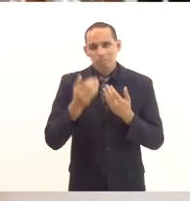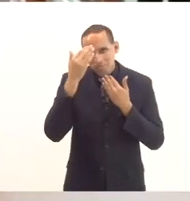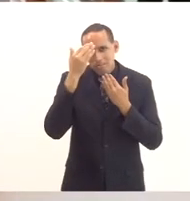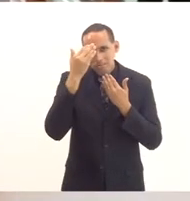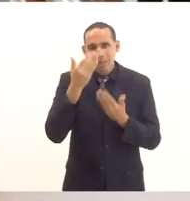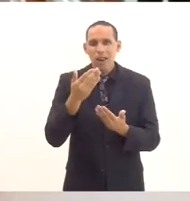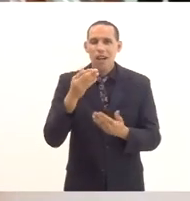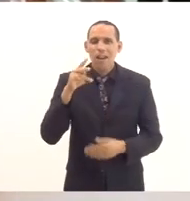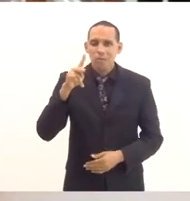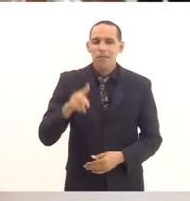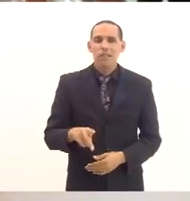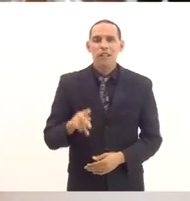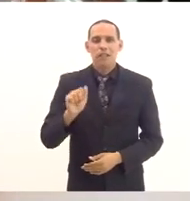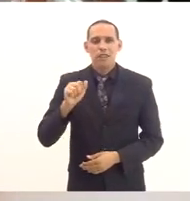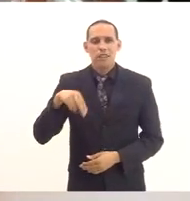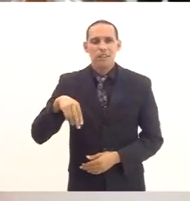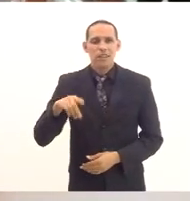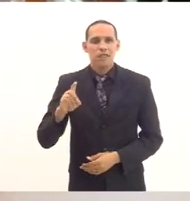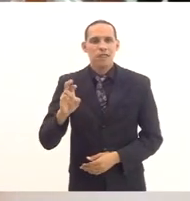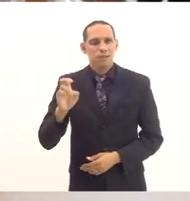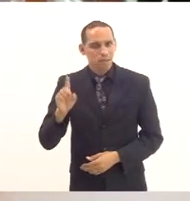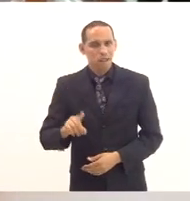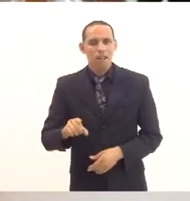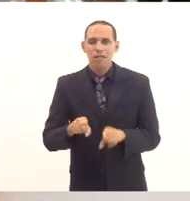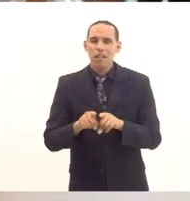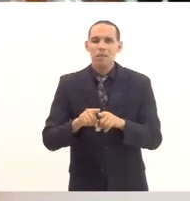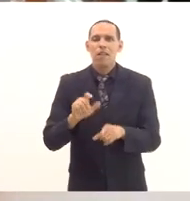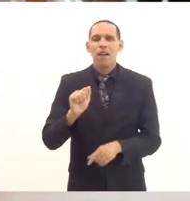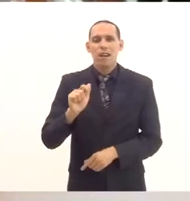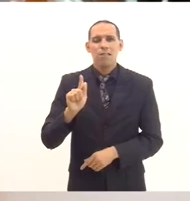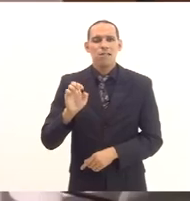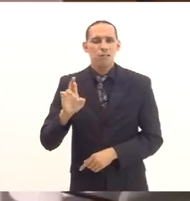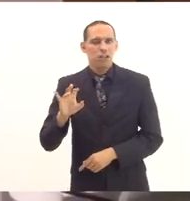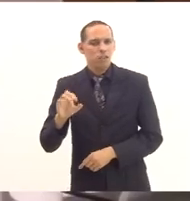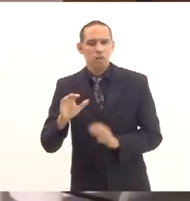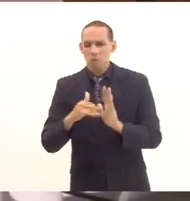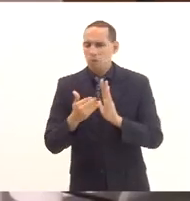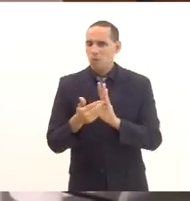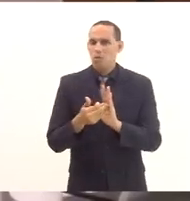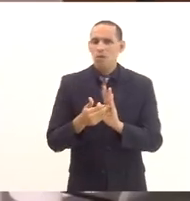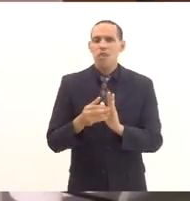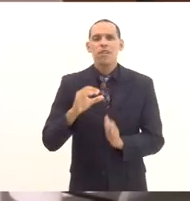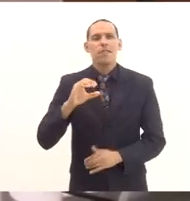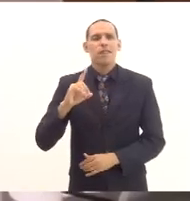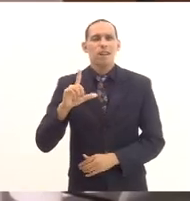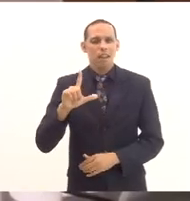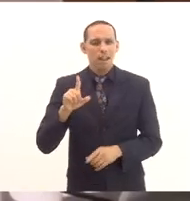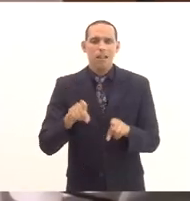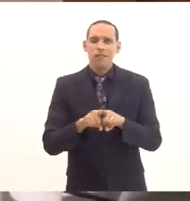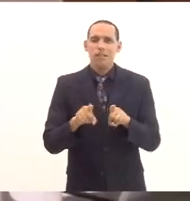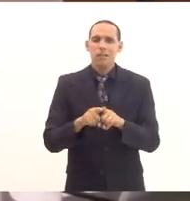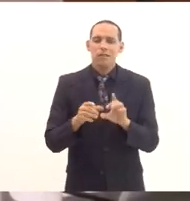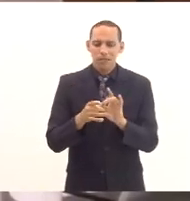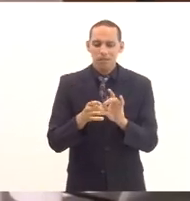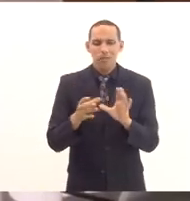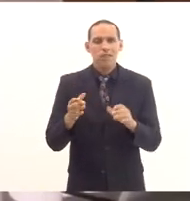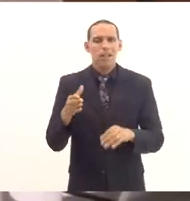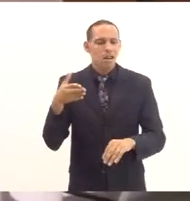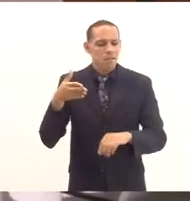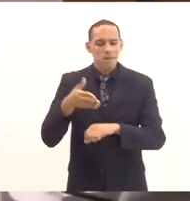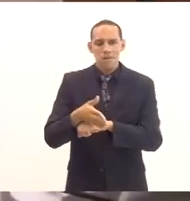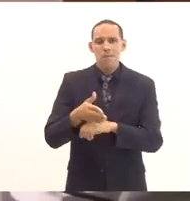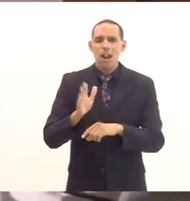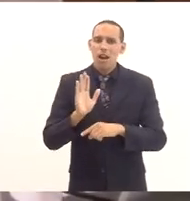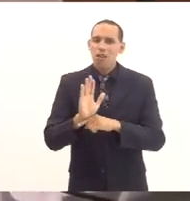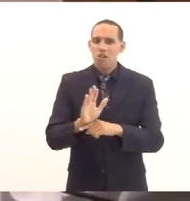atividade cresceu presente André e publicamente agradecer a toda a gerir pelo trabalho emagrecer sdl que cedeu o espaço todo mundo do município que